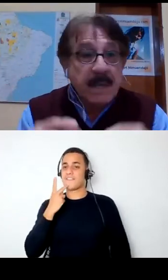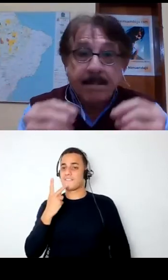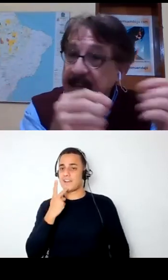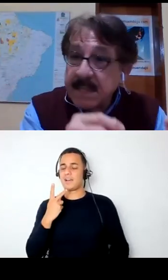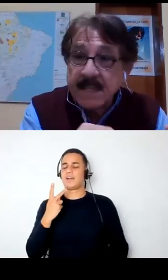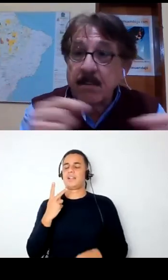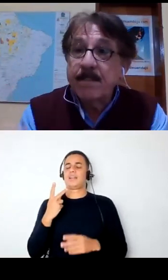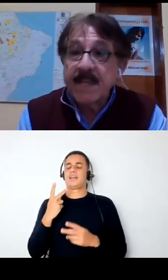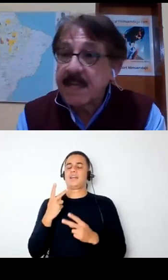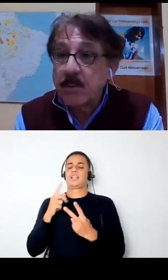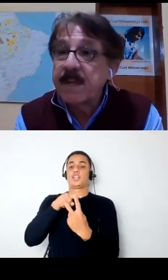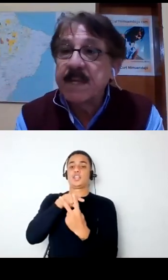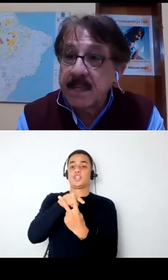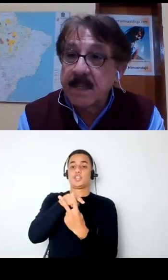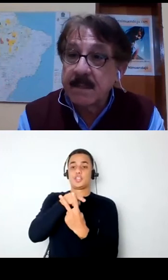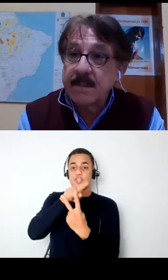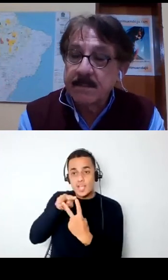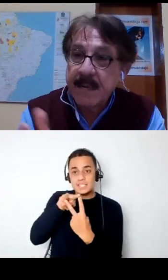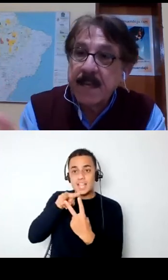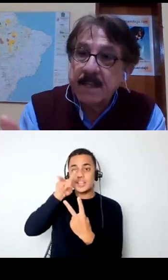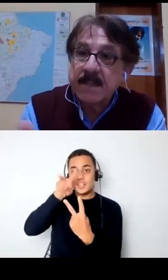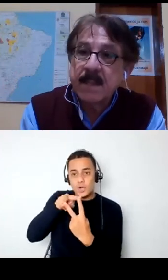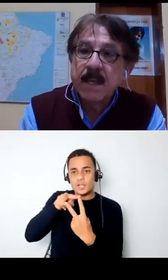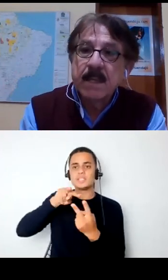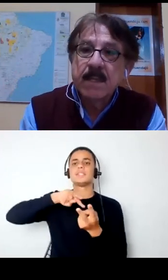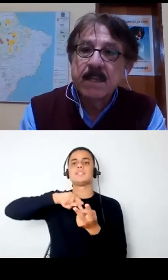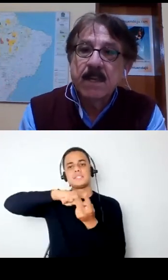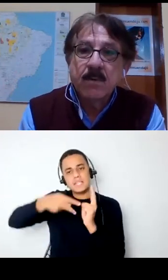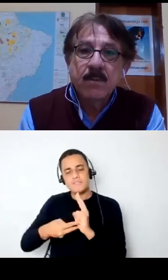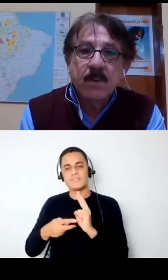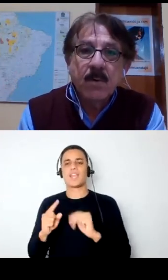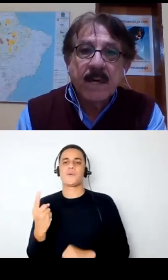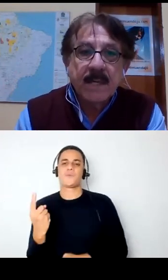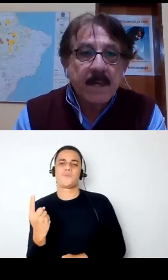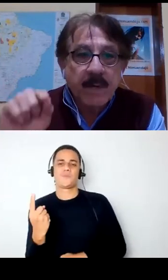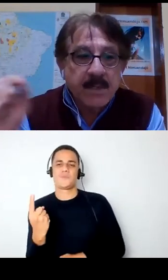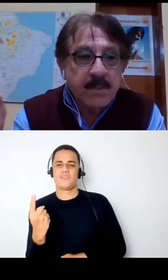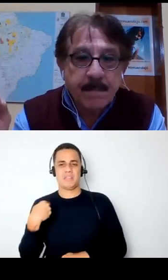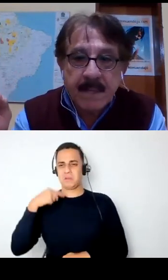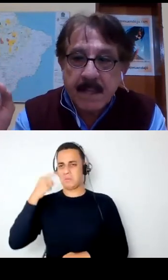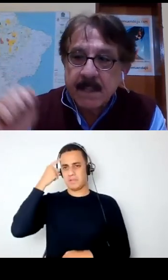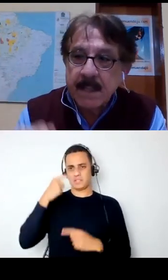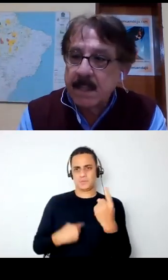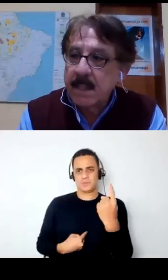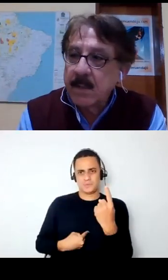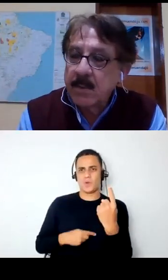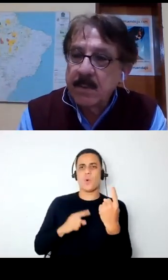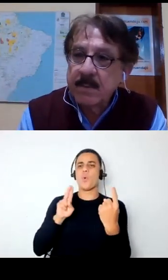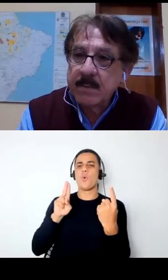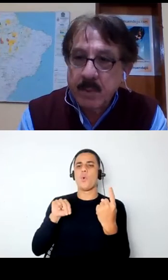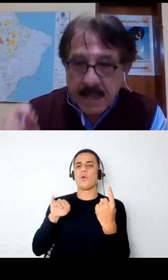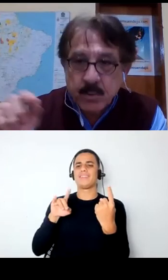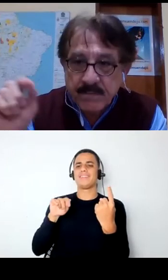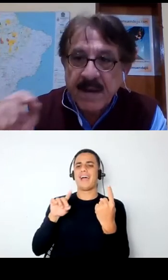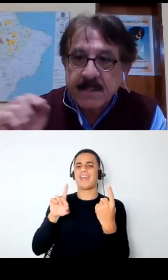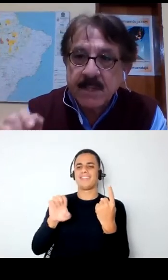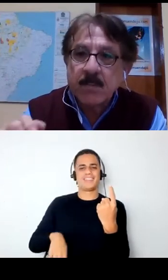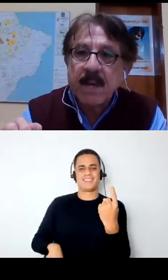Mas, enfim, você vê aquela coisa toda, você acha uma maravilha. Um índio chora vendo aquilo, um indígena, porque aquilo